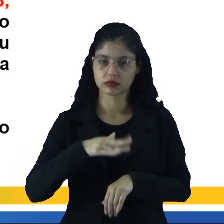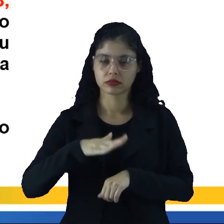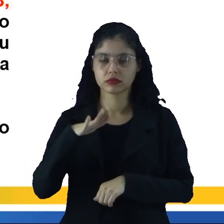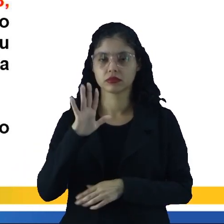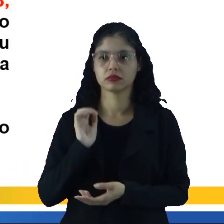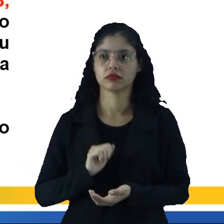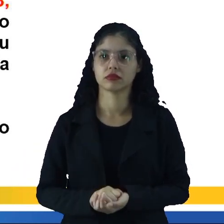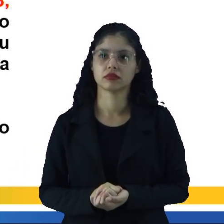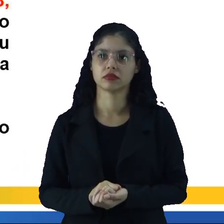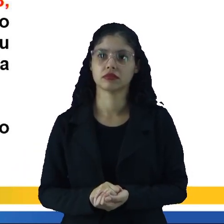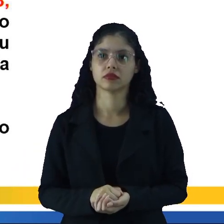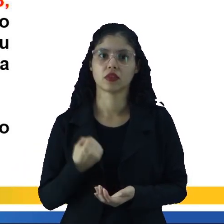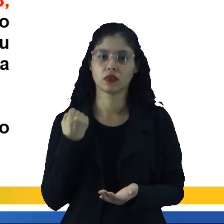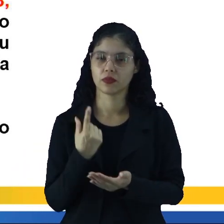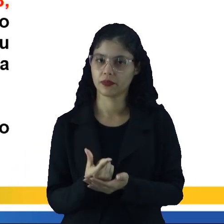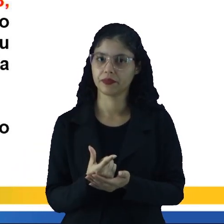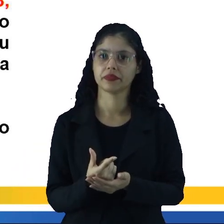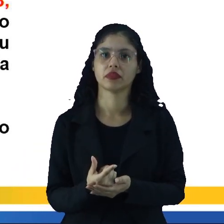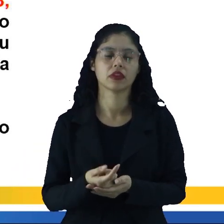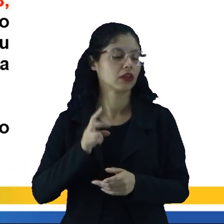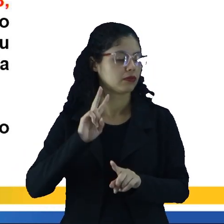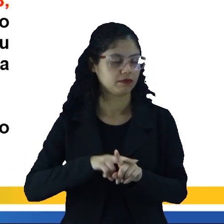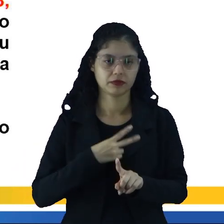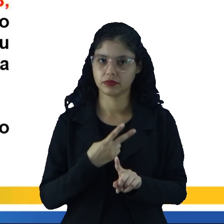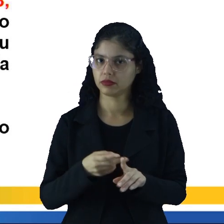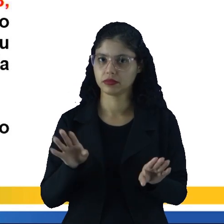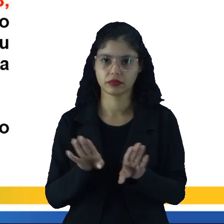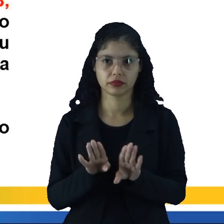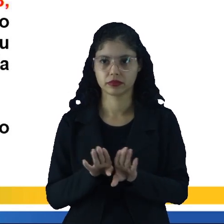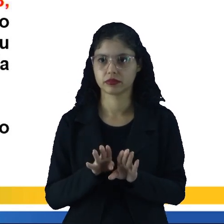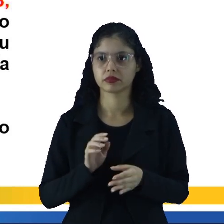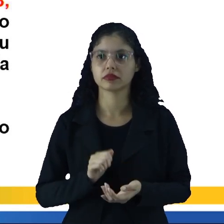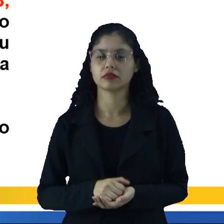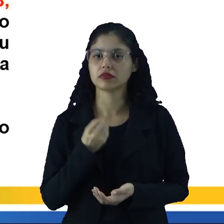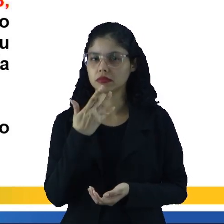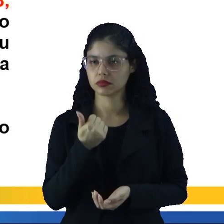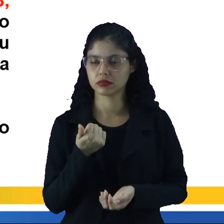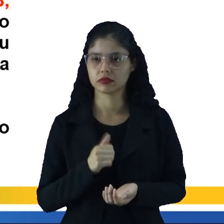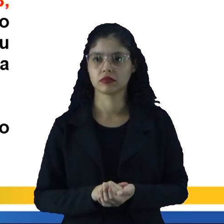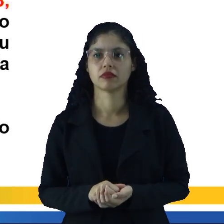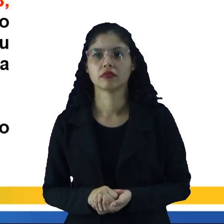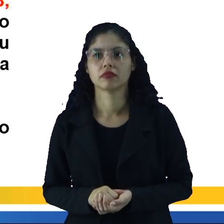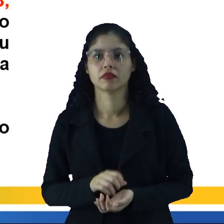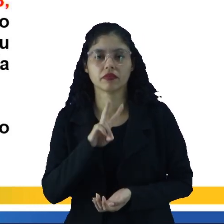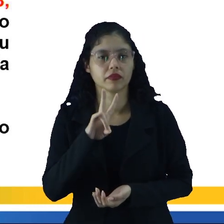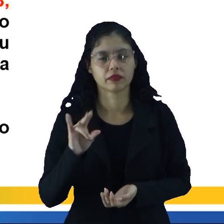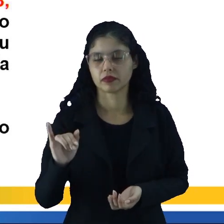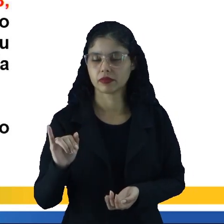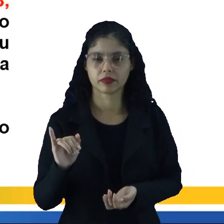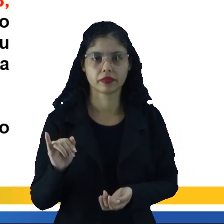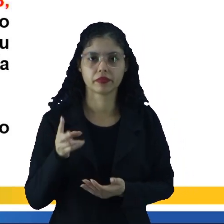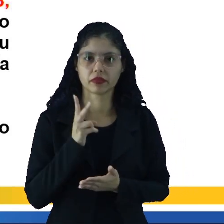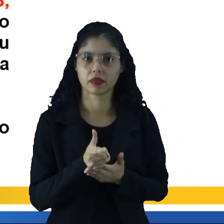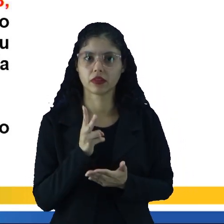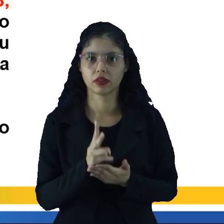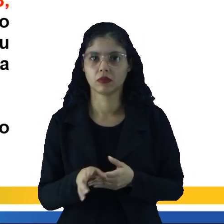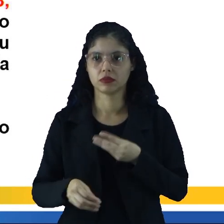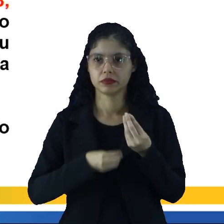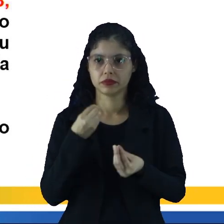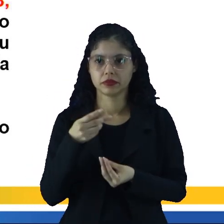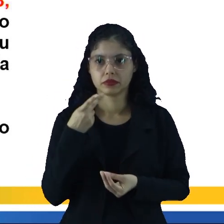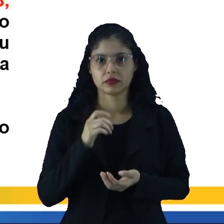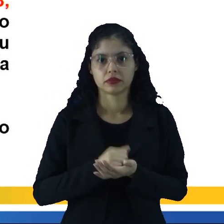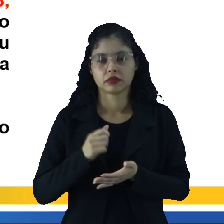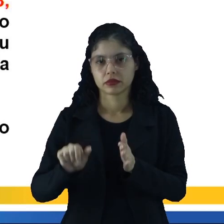a mais, o valor da conta não triplica, tudo bem? Então ele não vai. Sempre como se diz, no